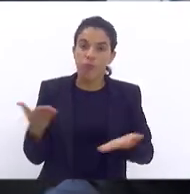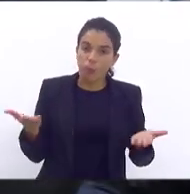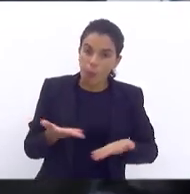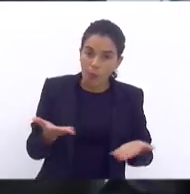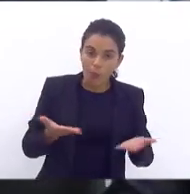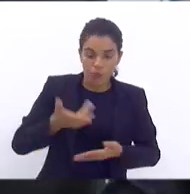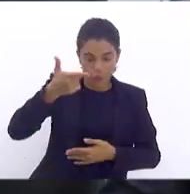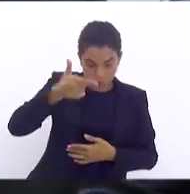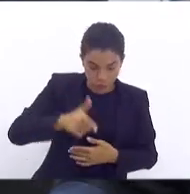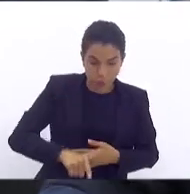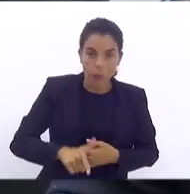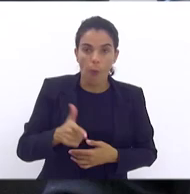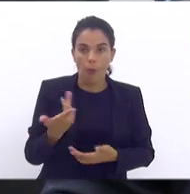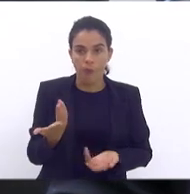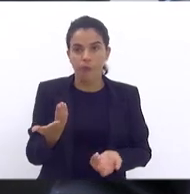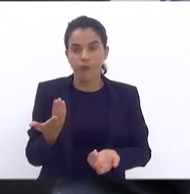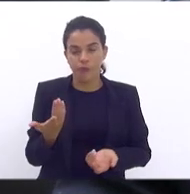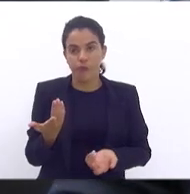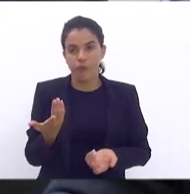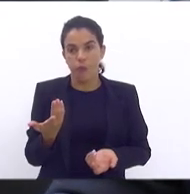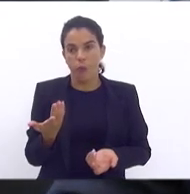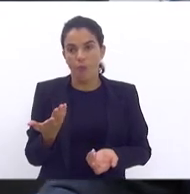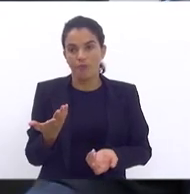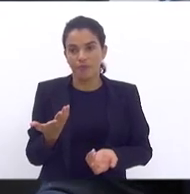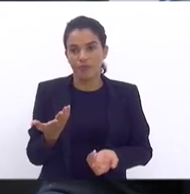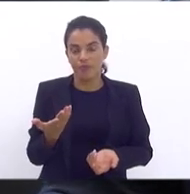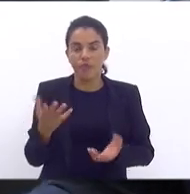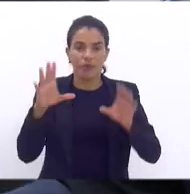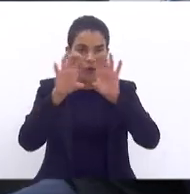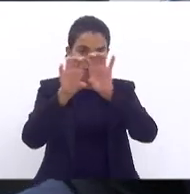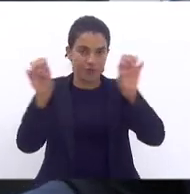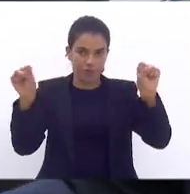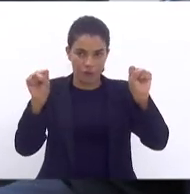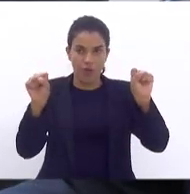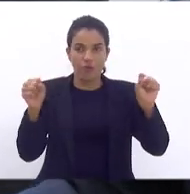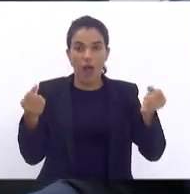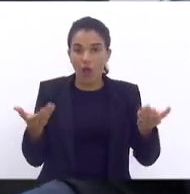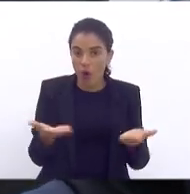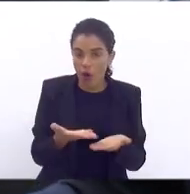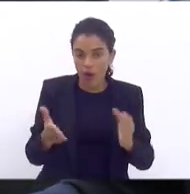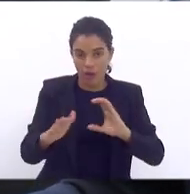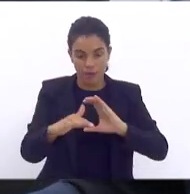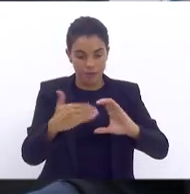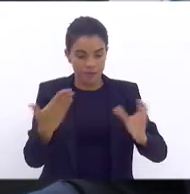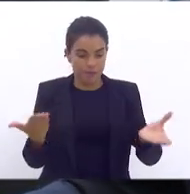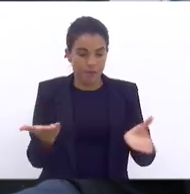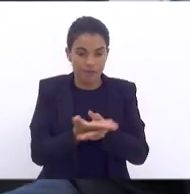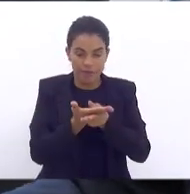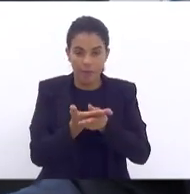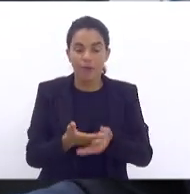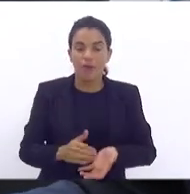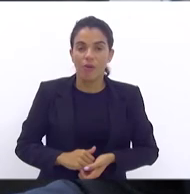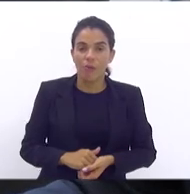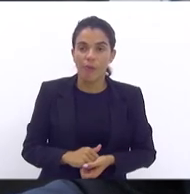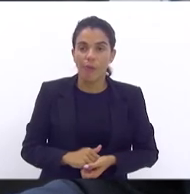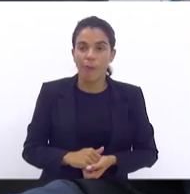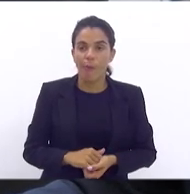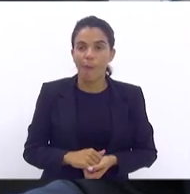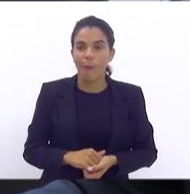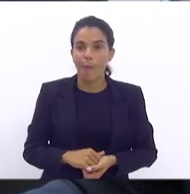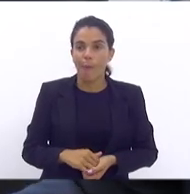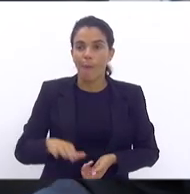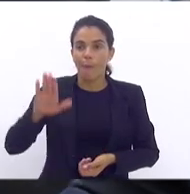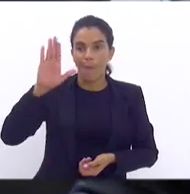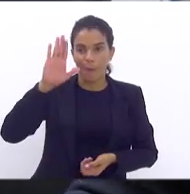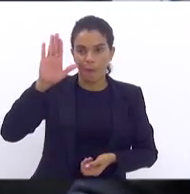voltando novamente para as mãos lá do Tribunal Marítimo. Chegou agora. Chegou agora. Agosto. Há quanto tempo já se deu isso? Presidente